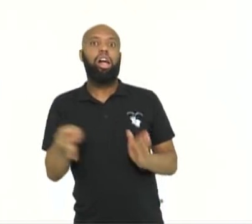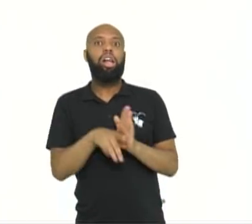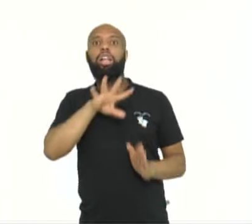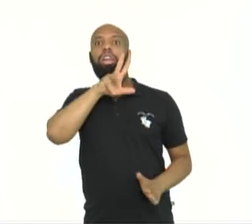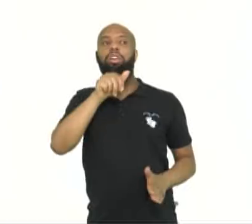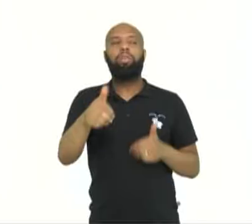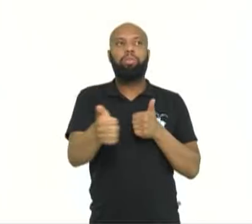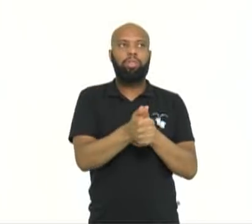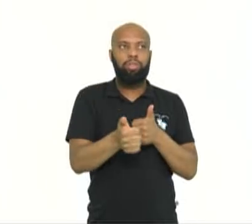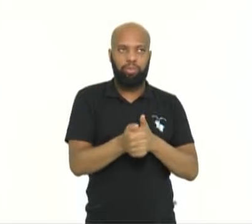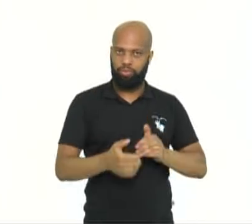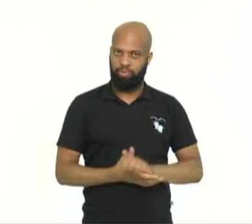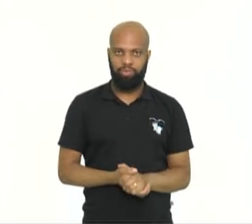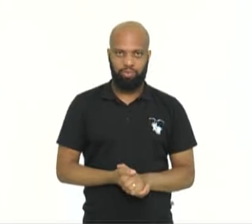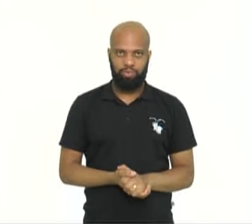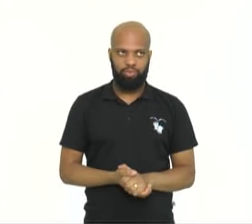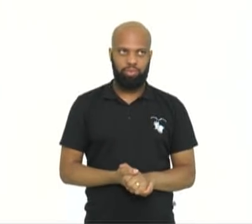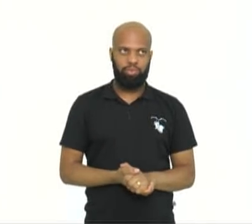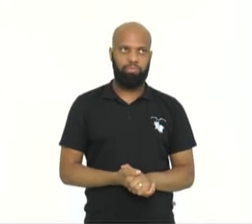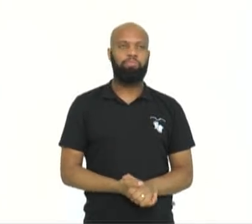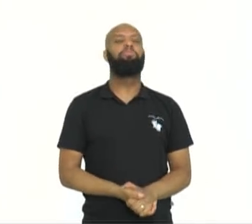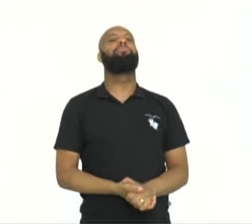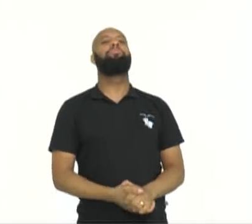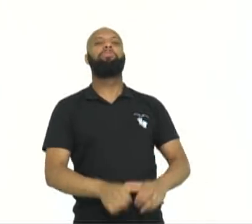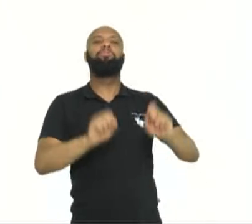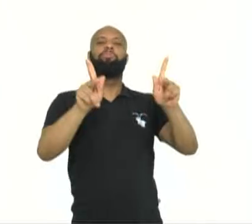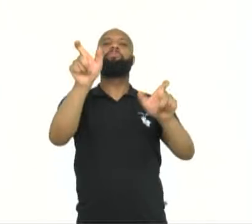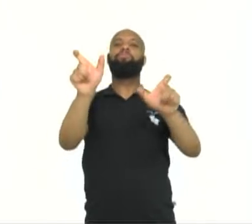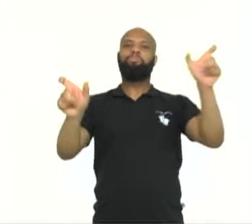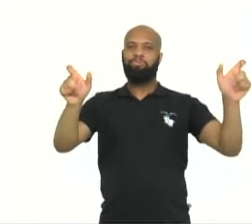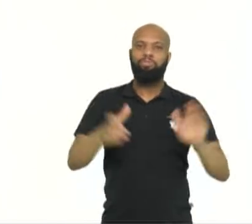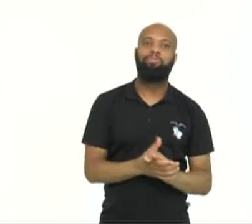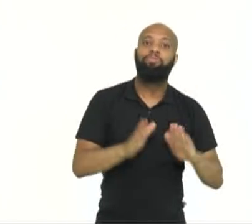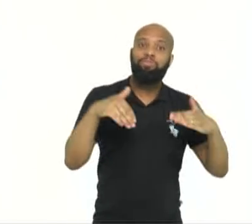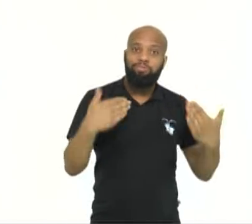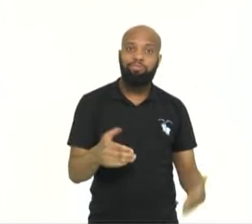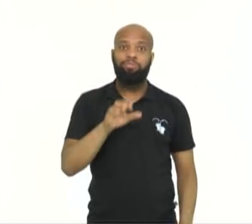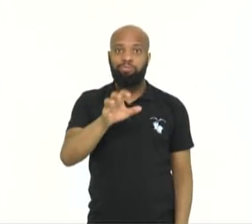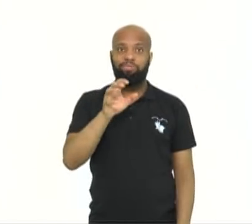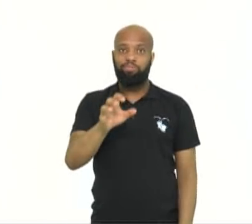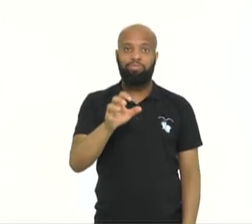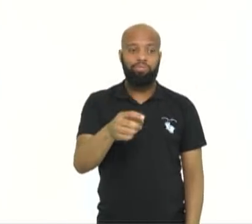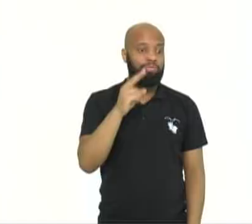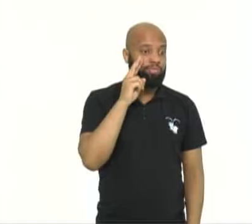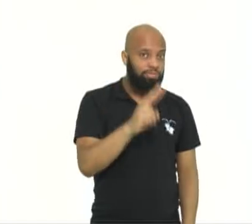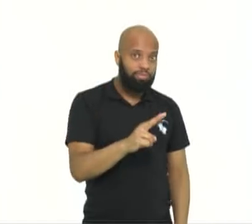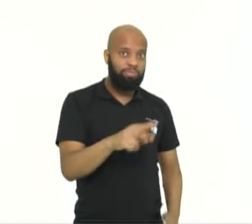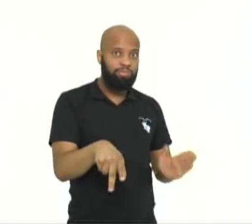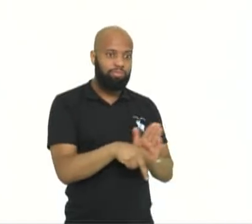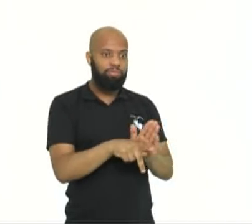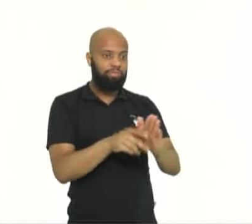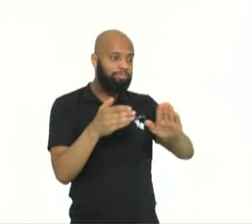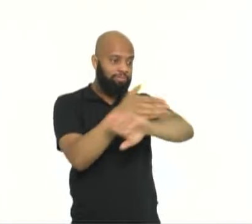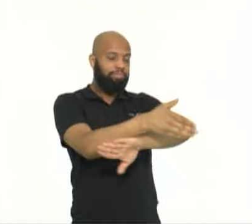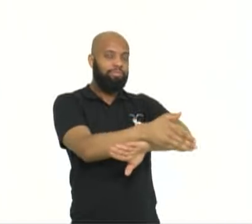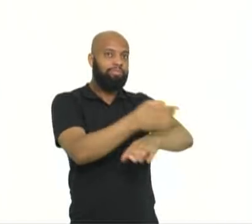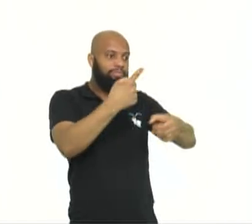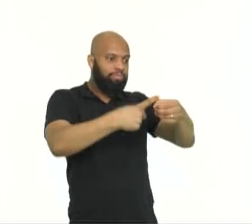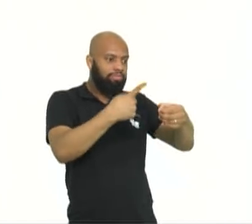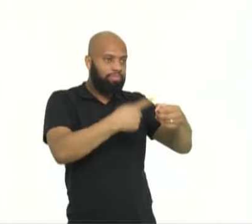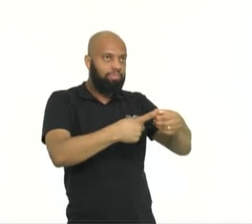aproximava. Pois bem, minha gente, quando este apareceu na entrada da